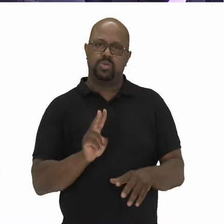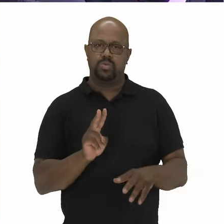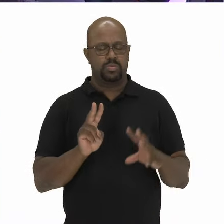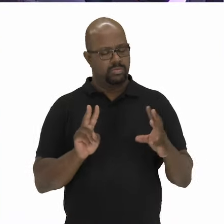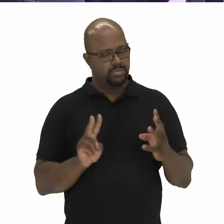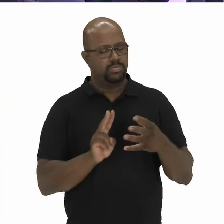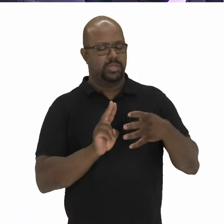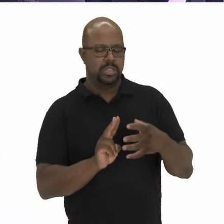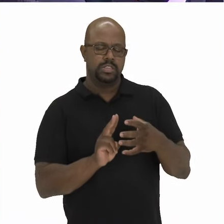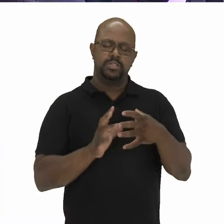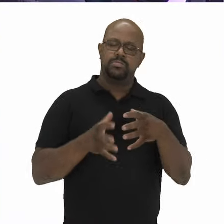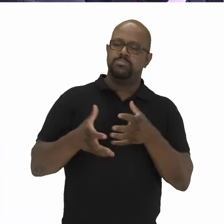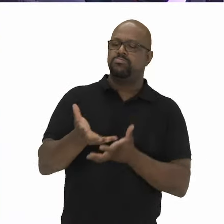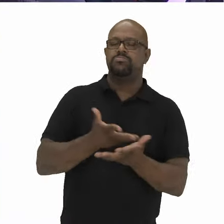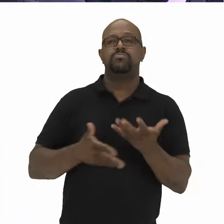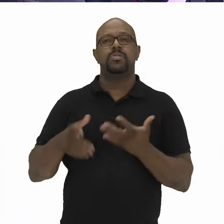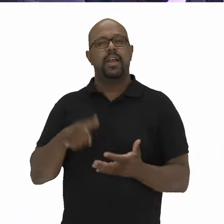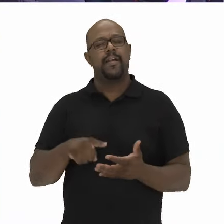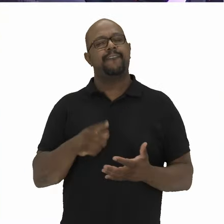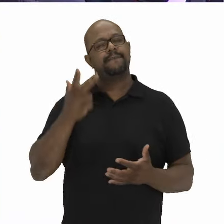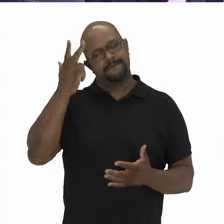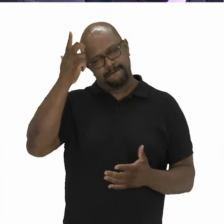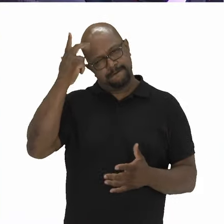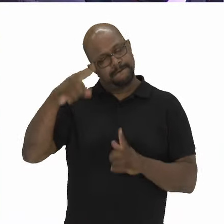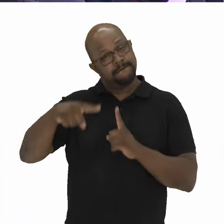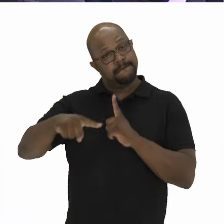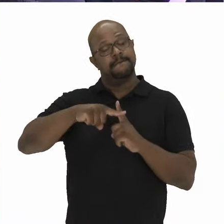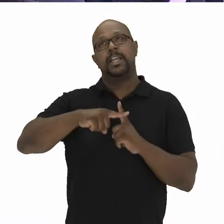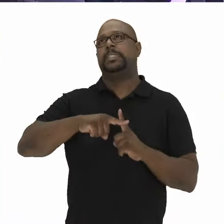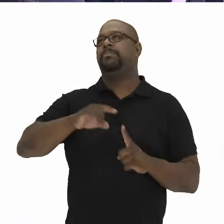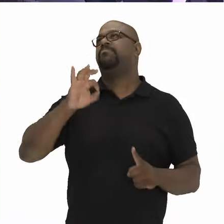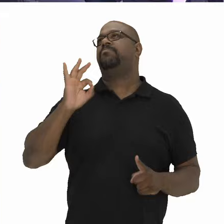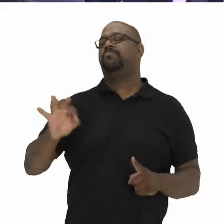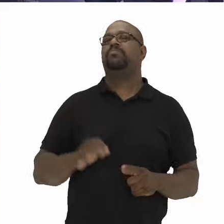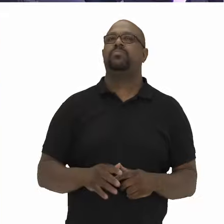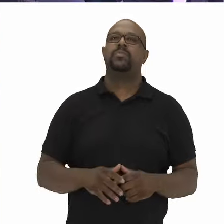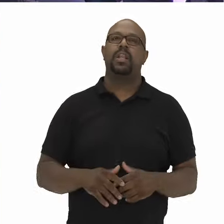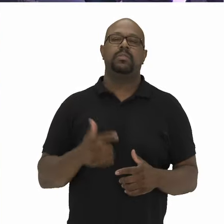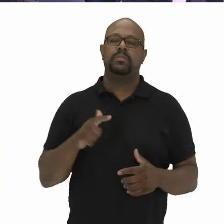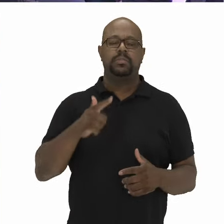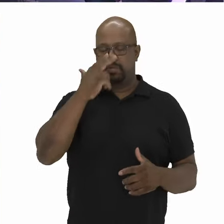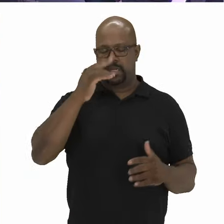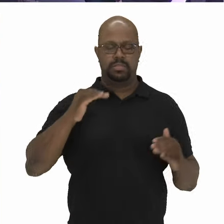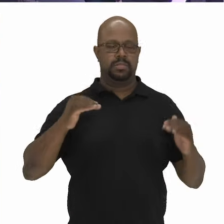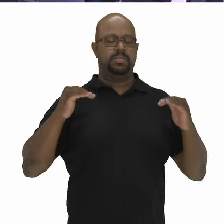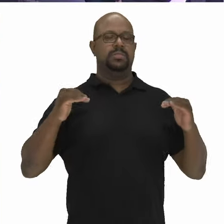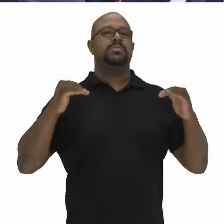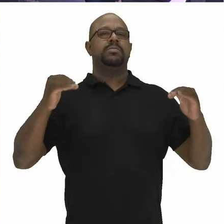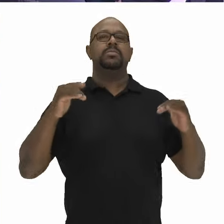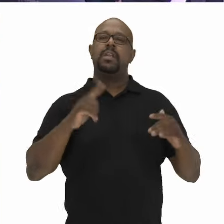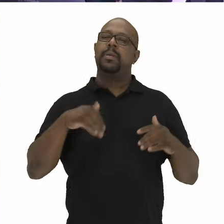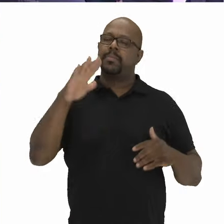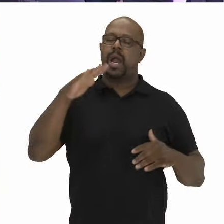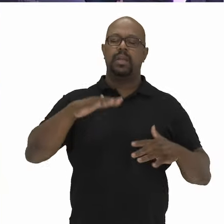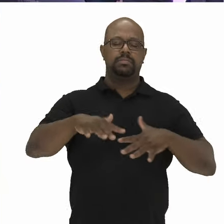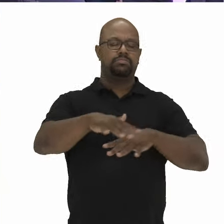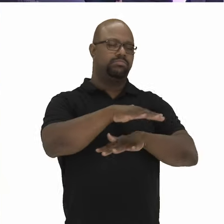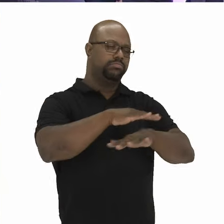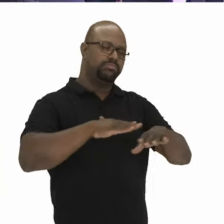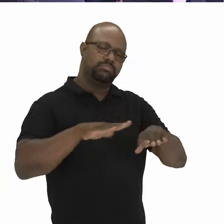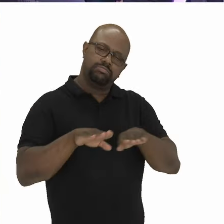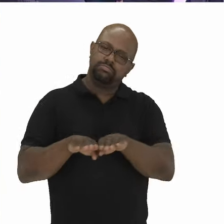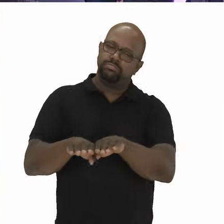exemplo nós vimos isso como uma vantagem gigantesca menos hierárquico Pois é